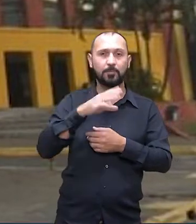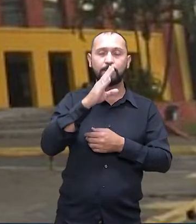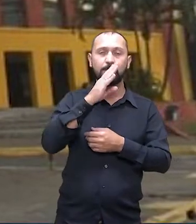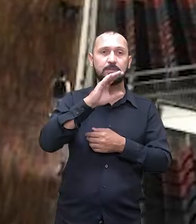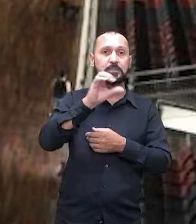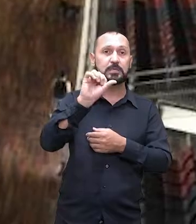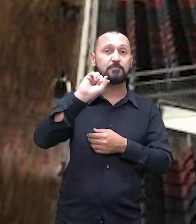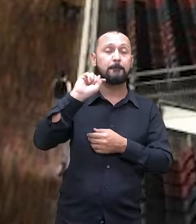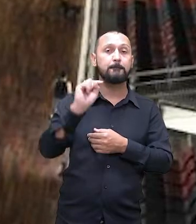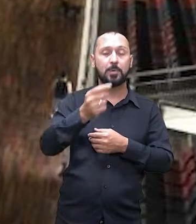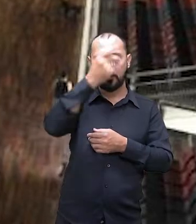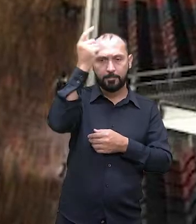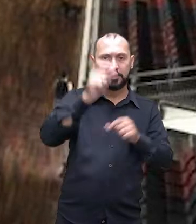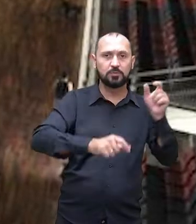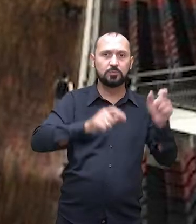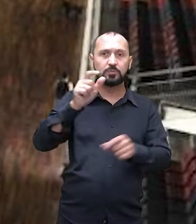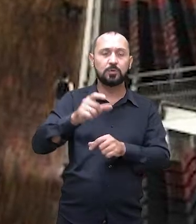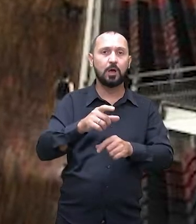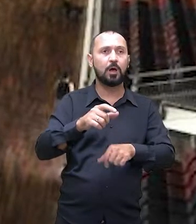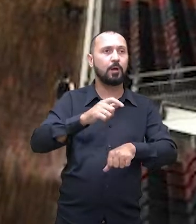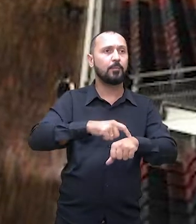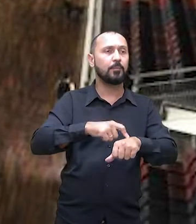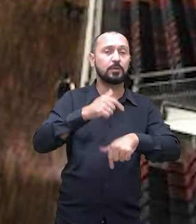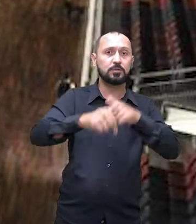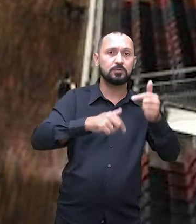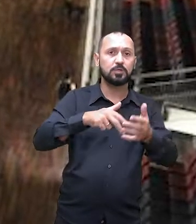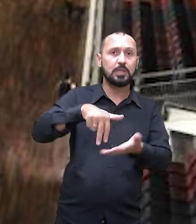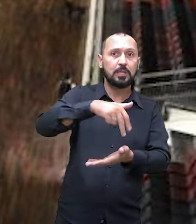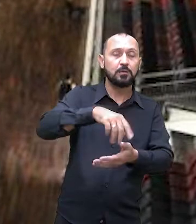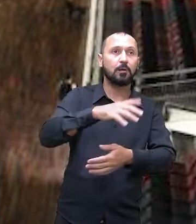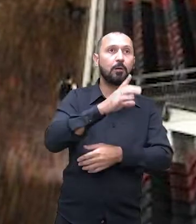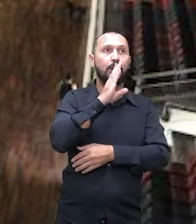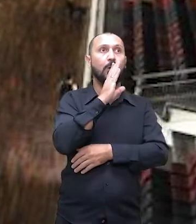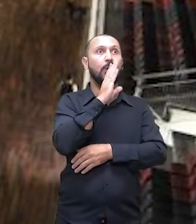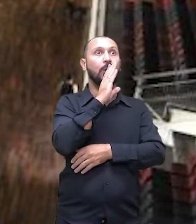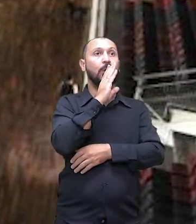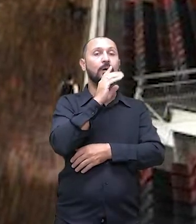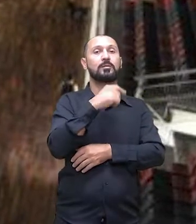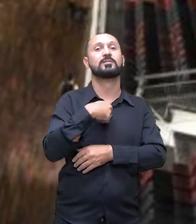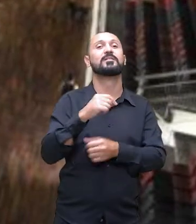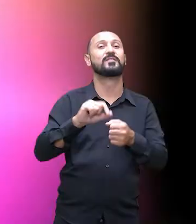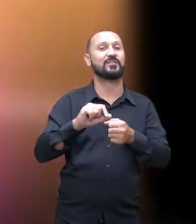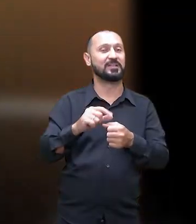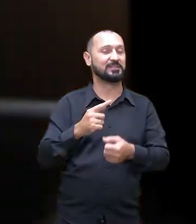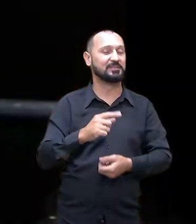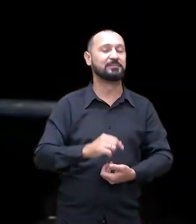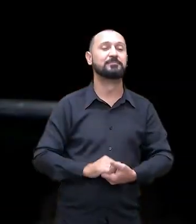6.000 pessoas e criar-se um silêncio durante o trabalho. Eu acho que é isso que Camille deixa.